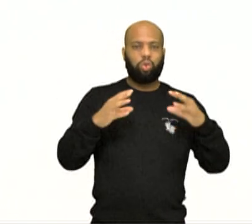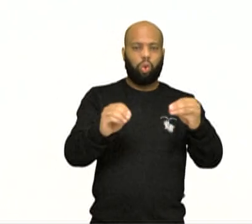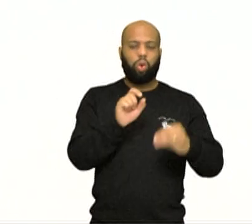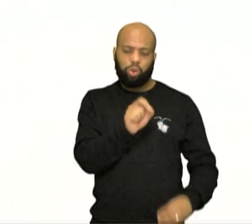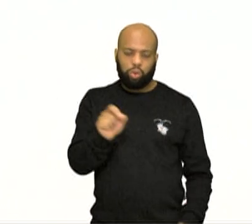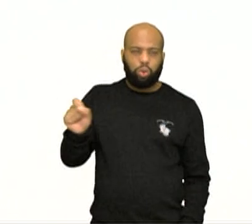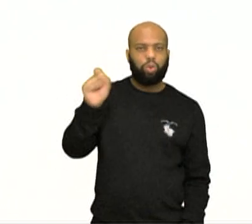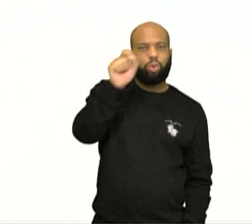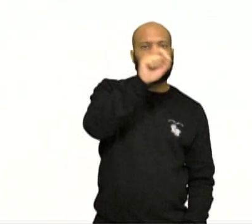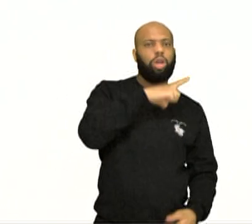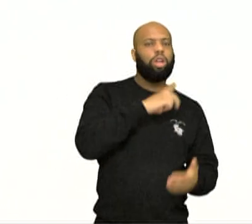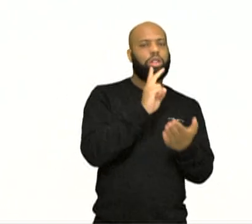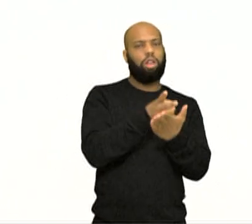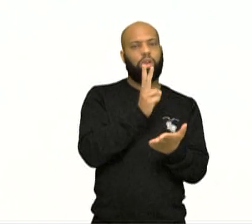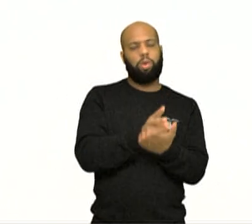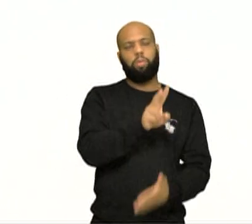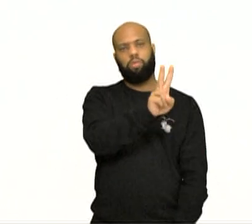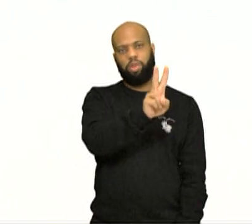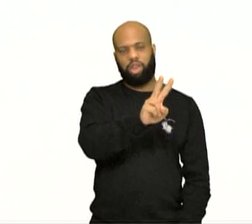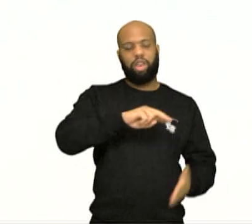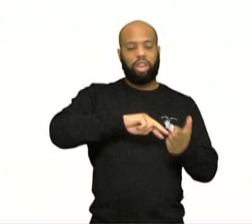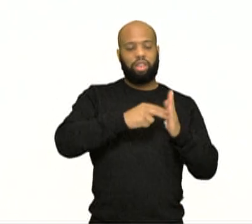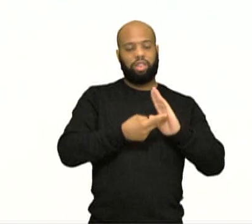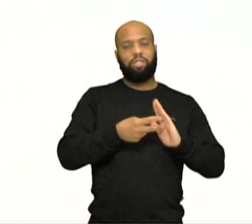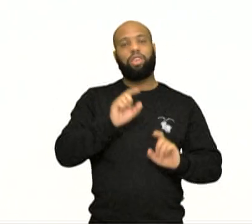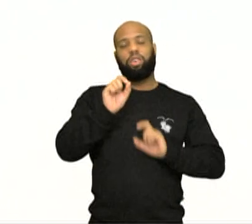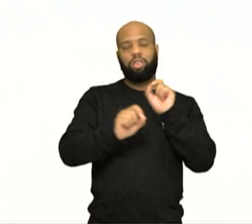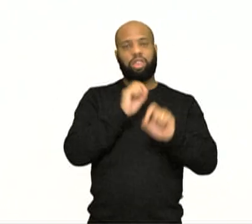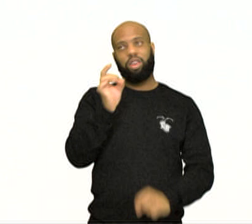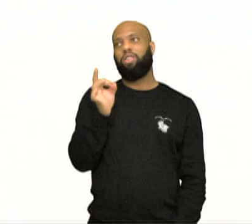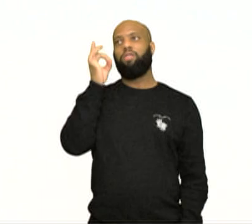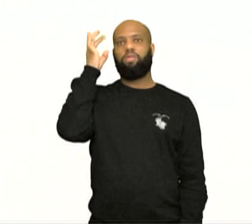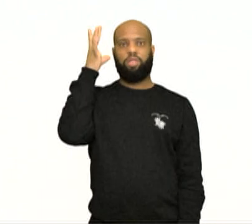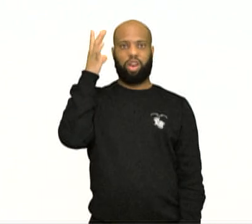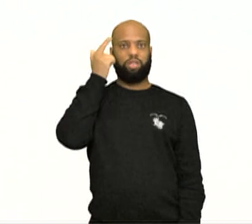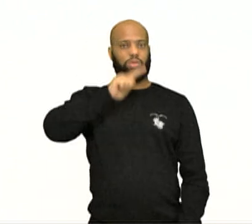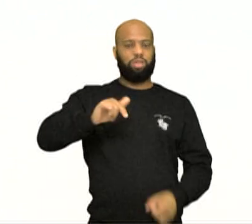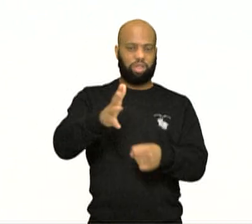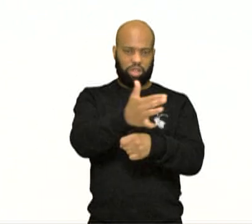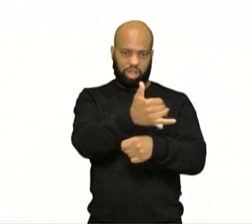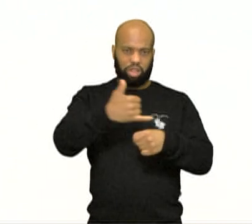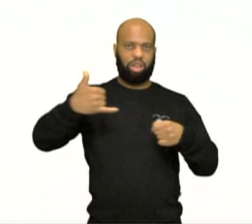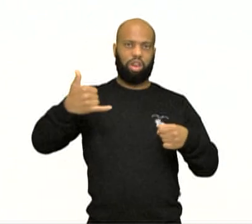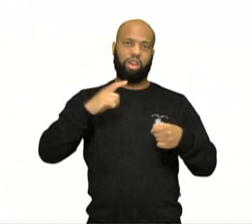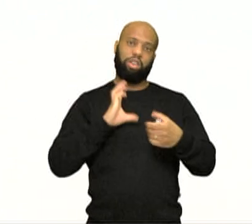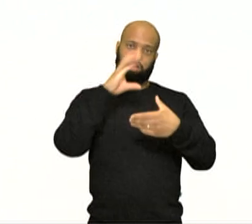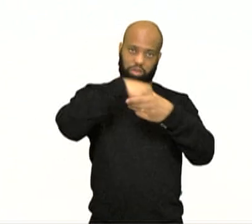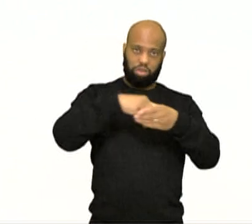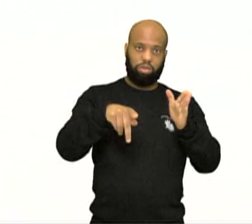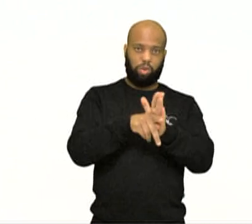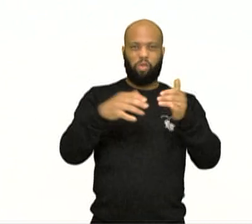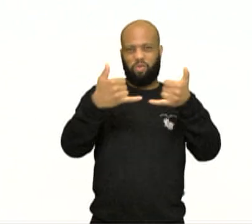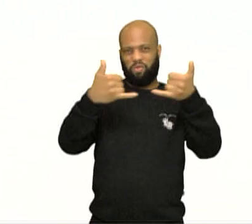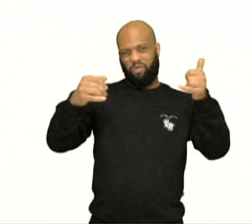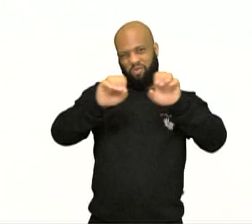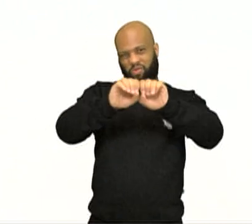mesmo potencial. Então quer dizer que é muito fácil carregar uma carga dentro de um condutor. Tudo